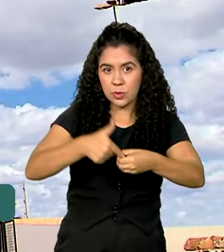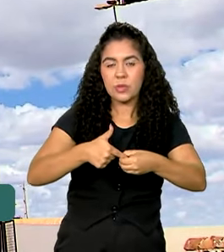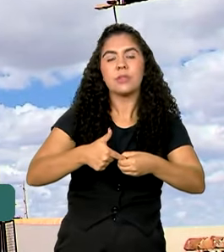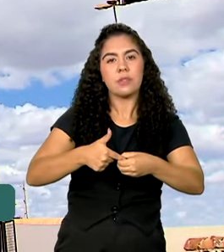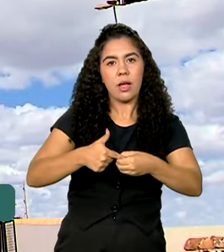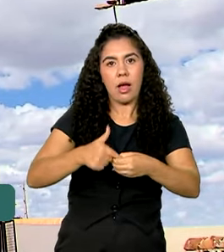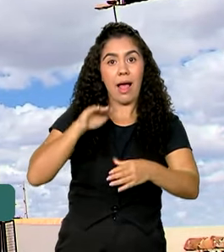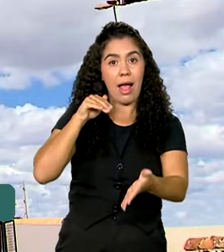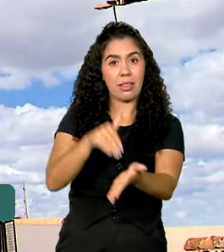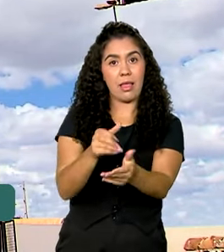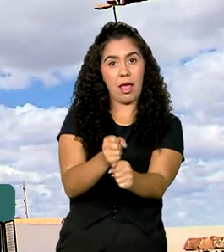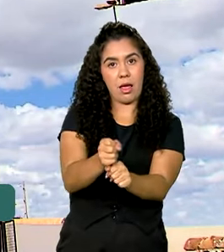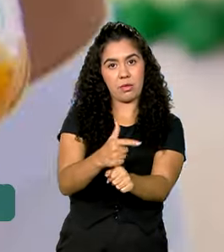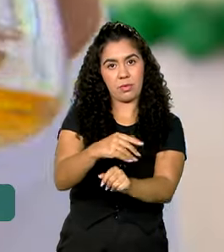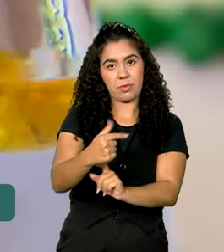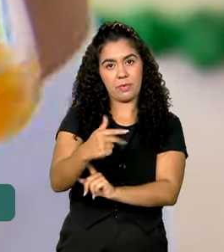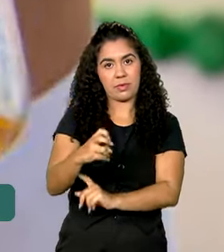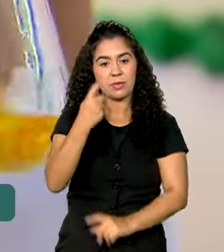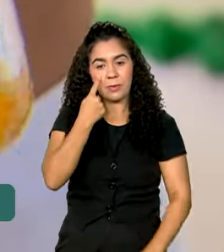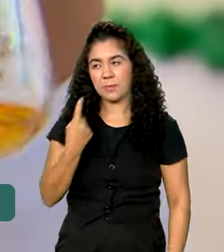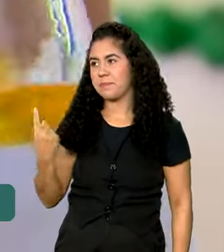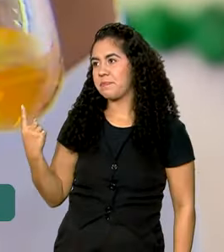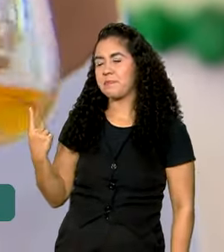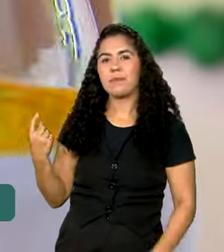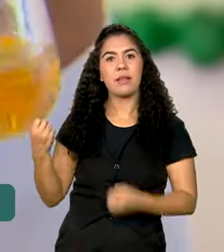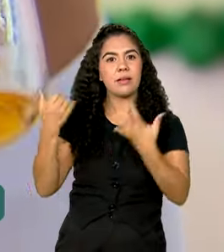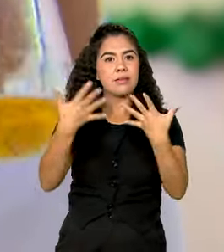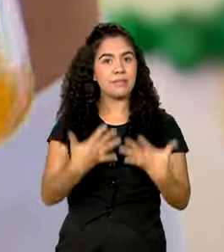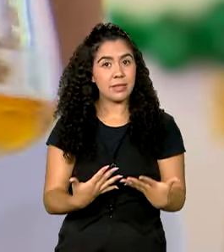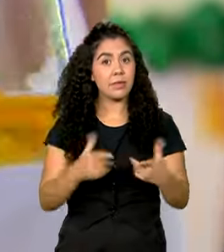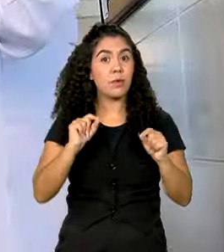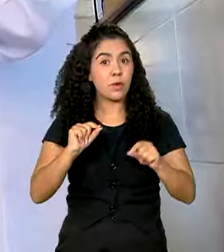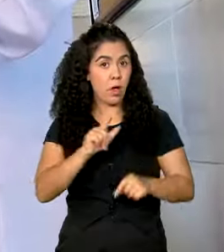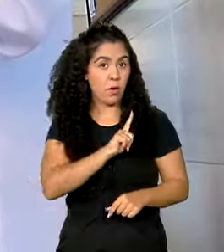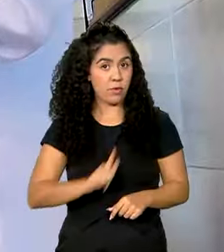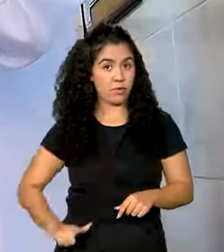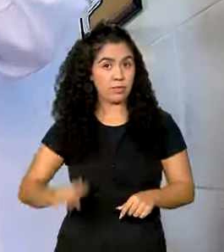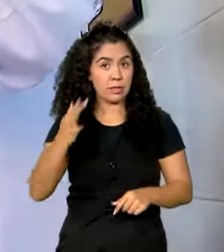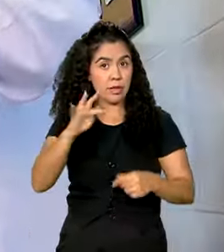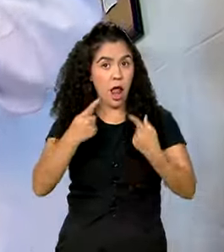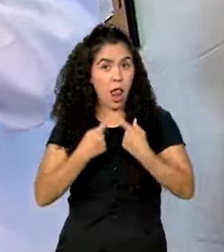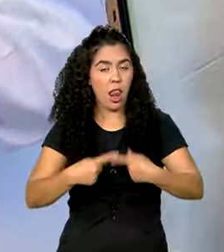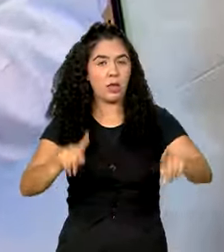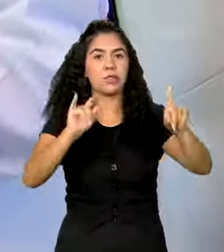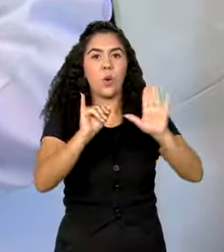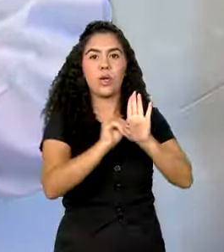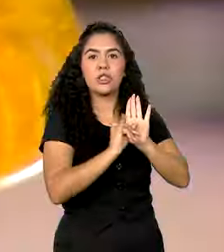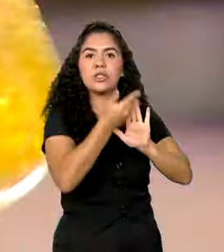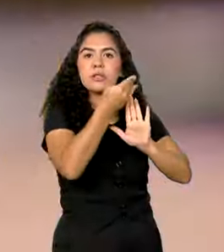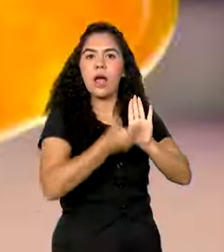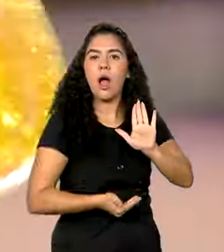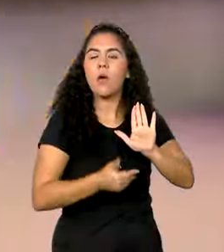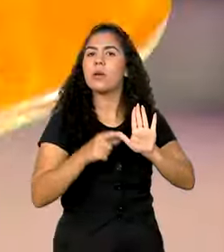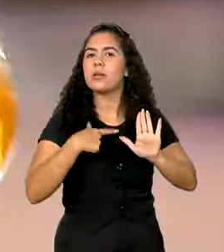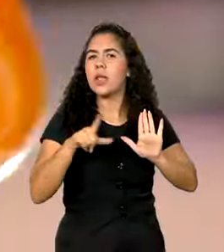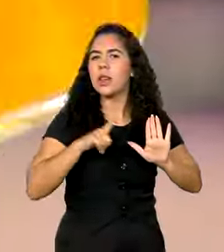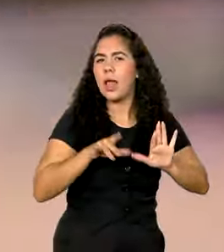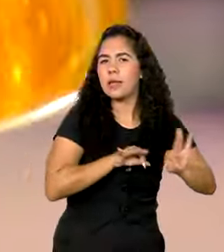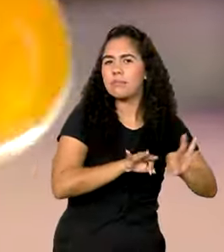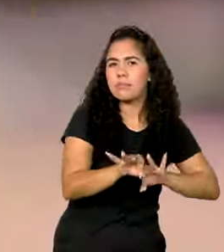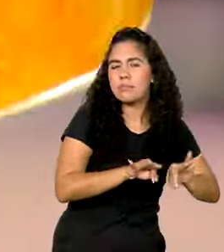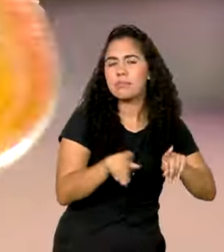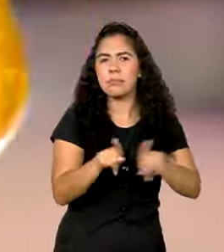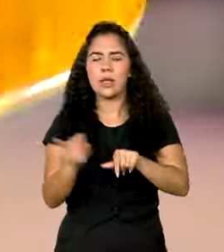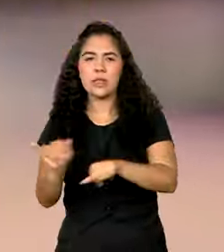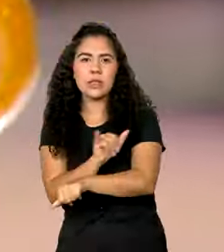O governo federal abriu chamada pública para que empresas do setor de combustíveis apresentem estratégias e planos de negócio para a produção